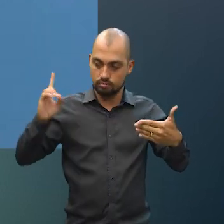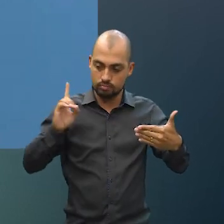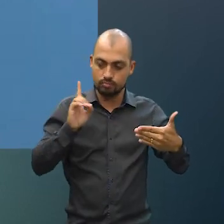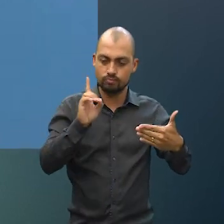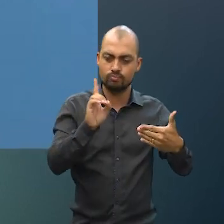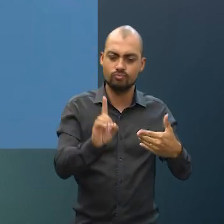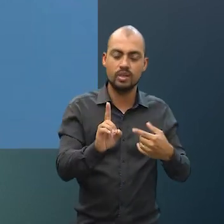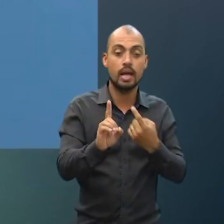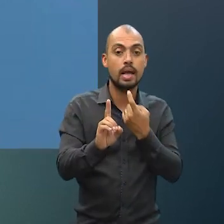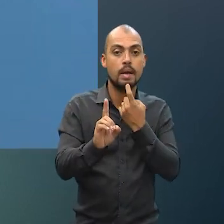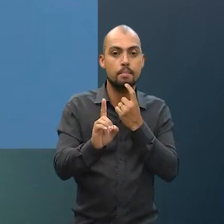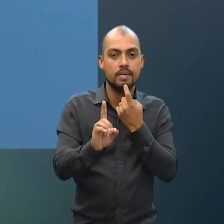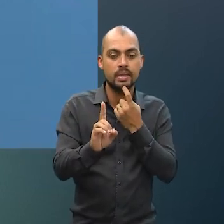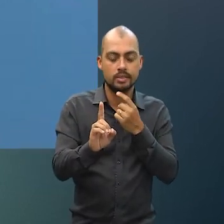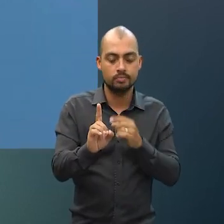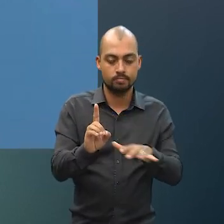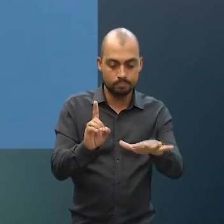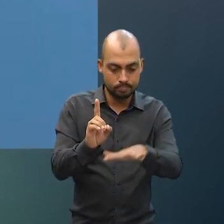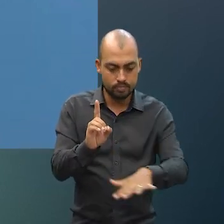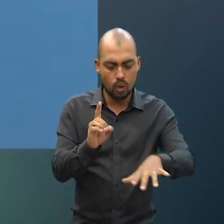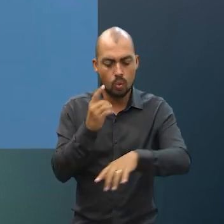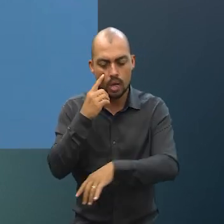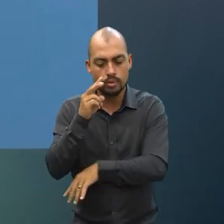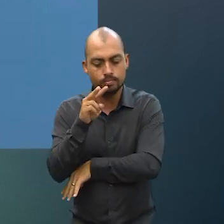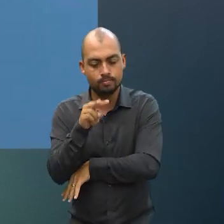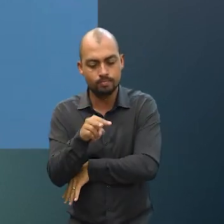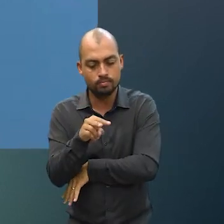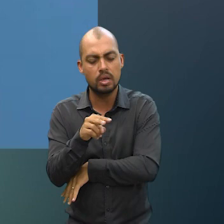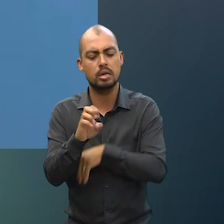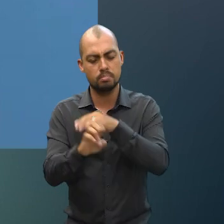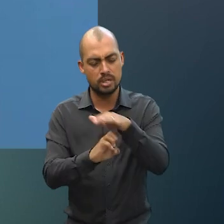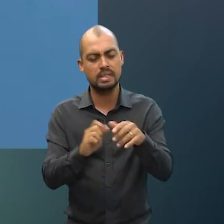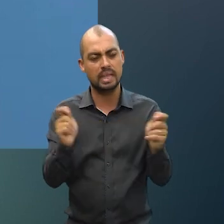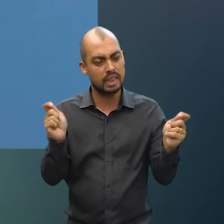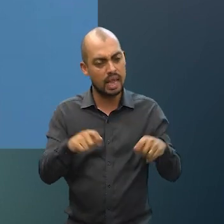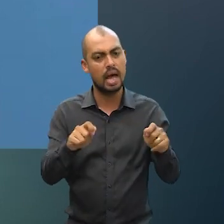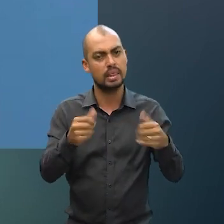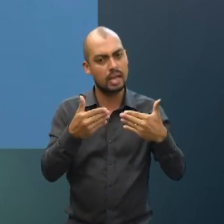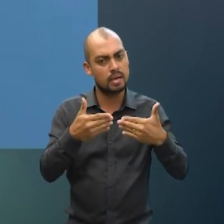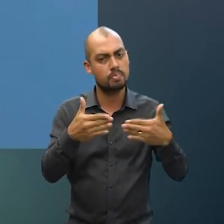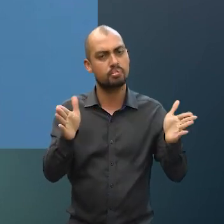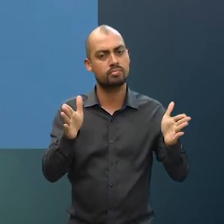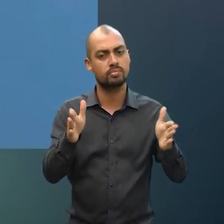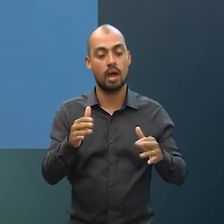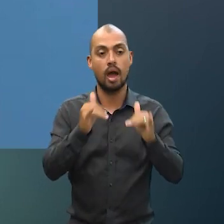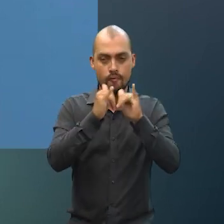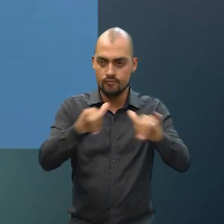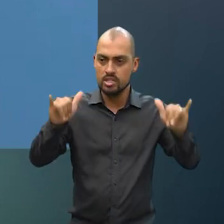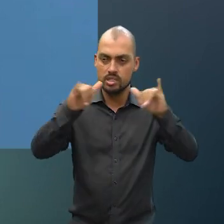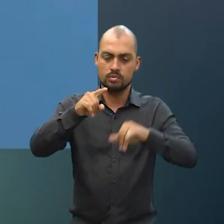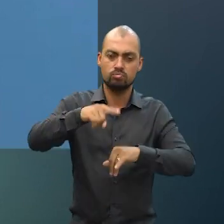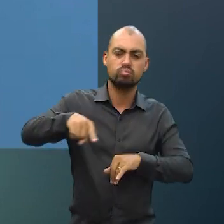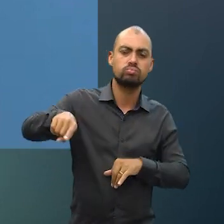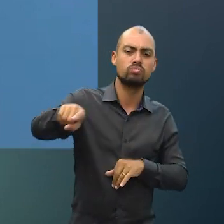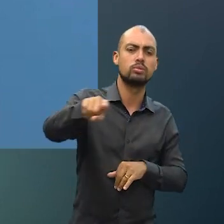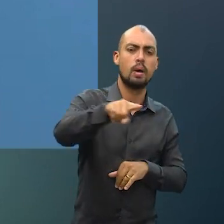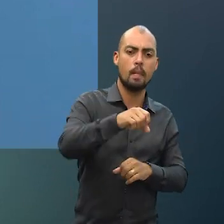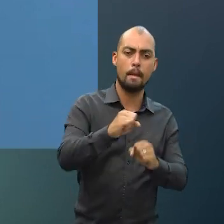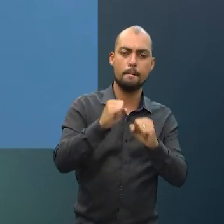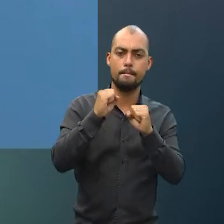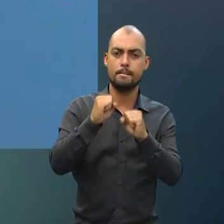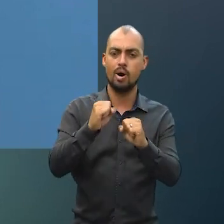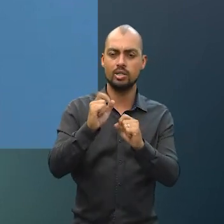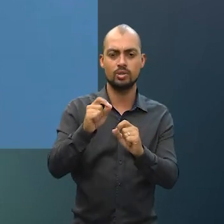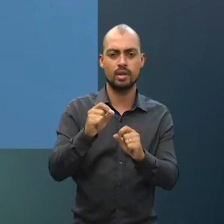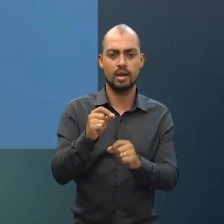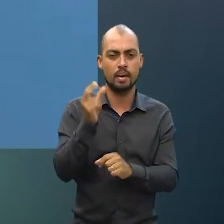e vimos a possibilidade de manter a empresa aberta. Avisamos a todos que todos pudessem passar uma